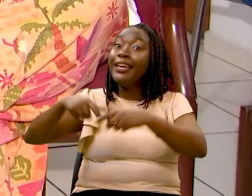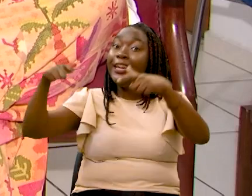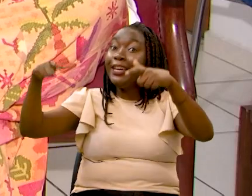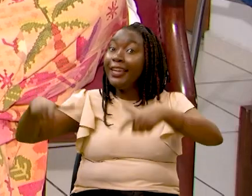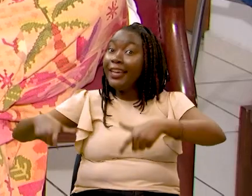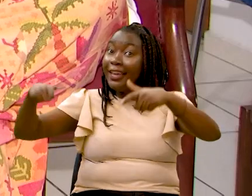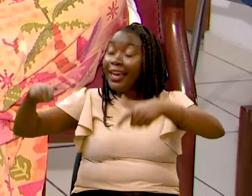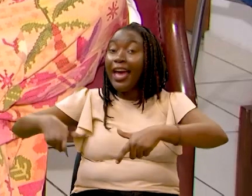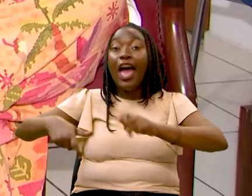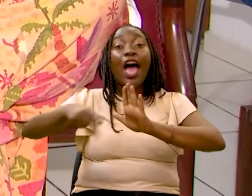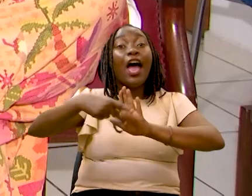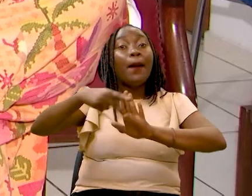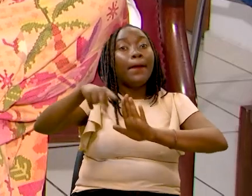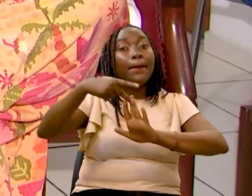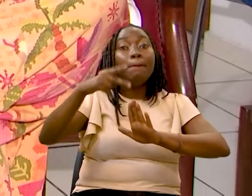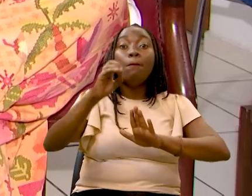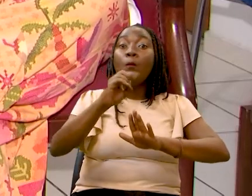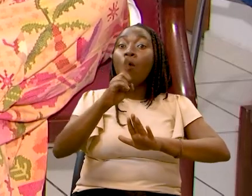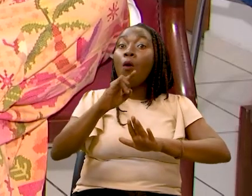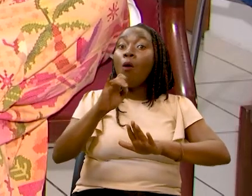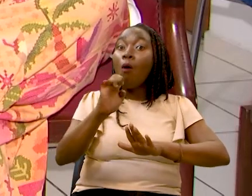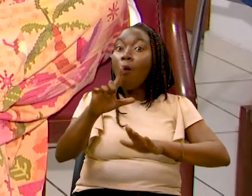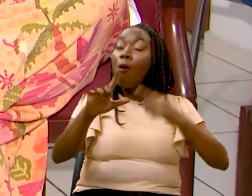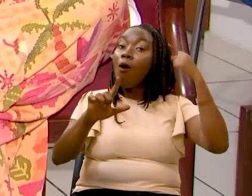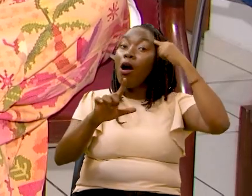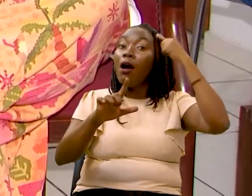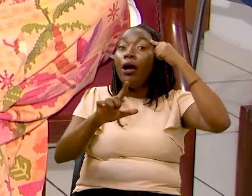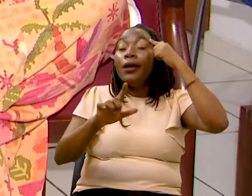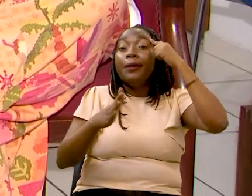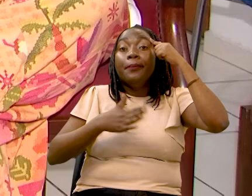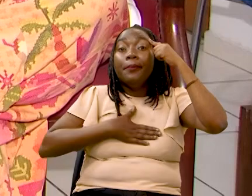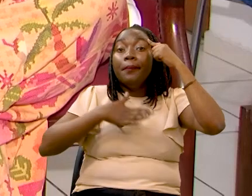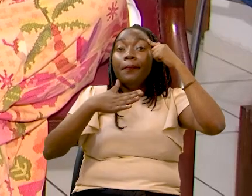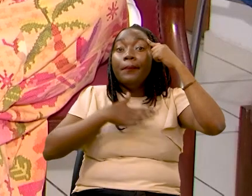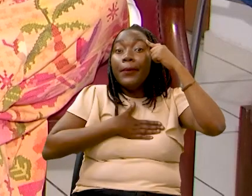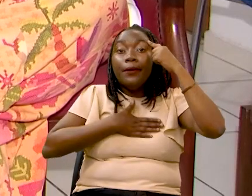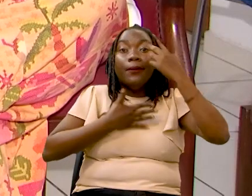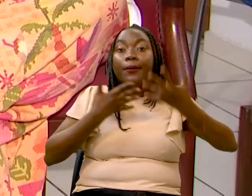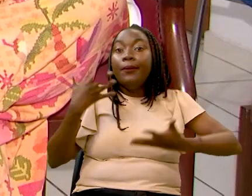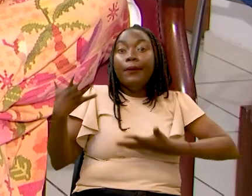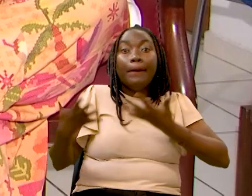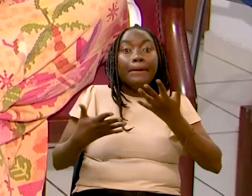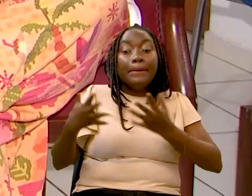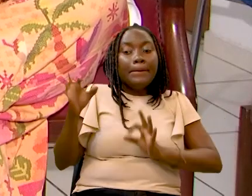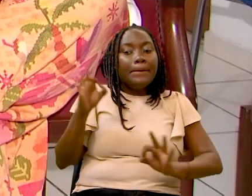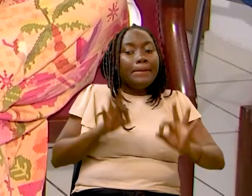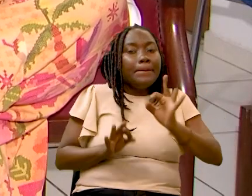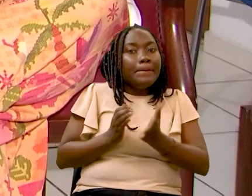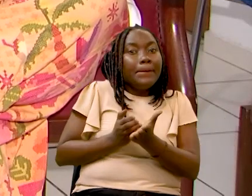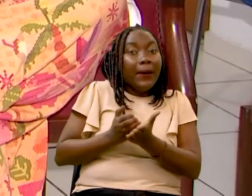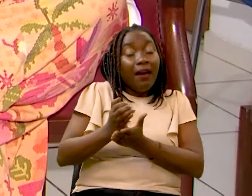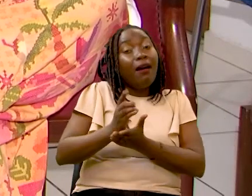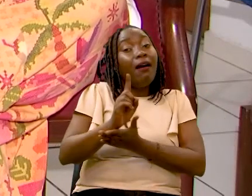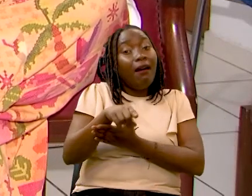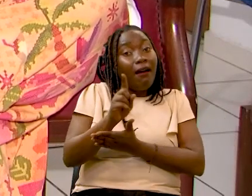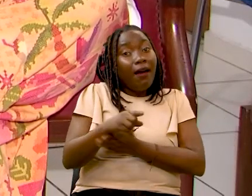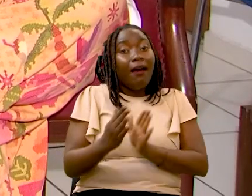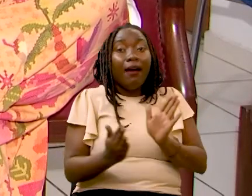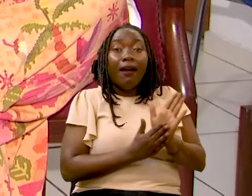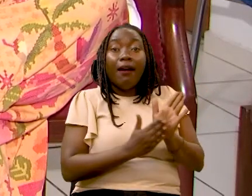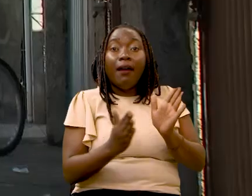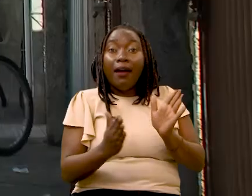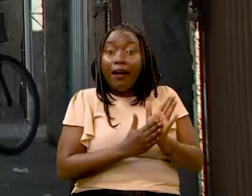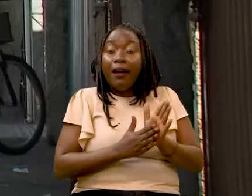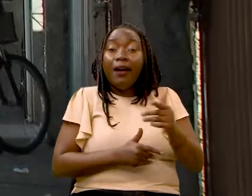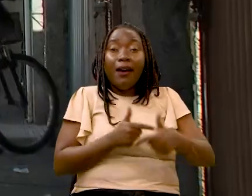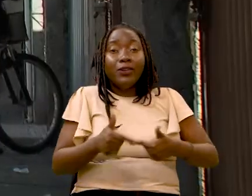comunidade. Dentro daquele lugar. Pensou em um projeto para o Parque Osiel mesmo? Para o Parque Osiel. Então, no meu plano